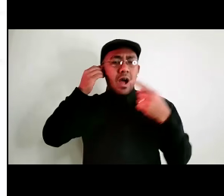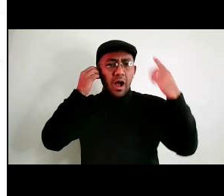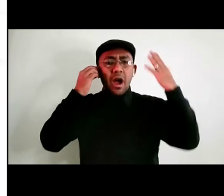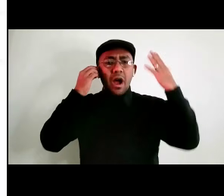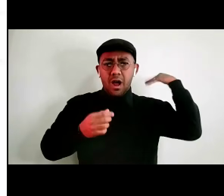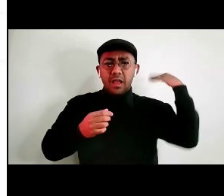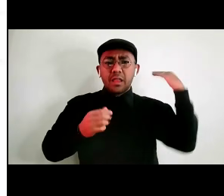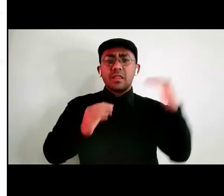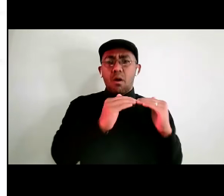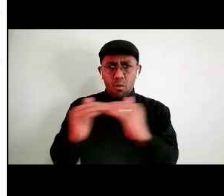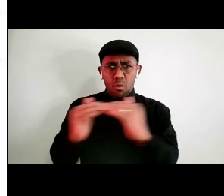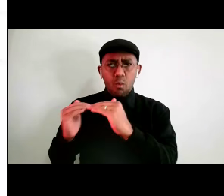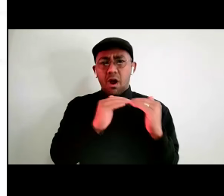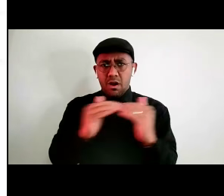similar